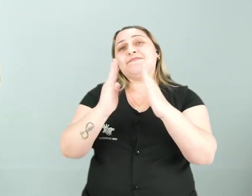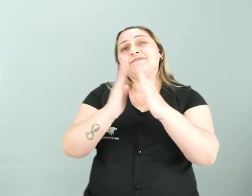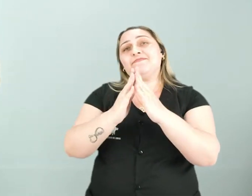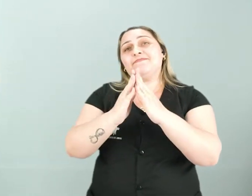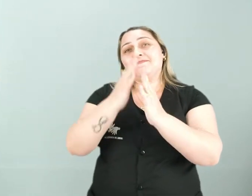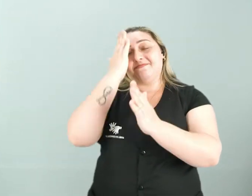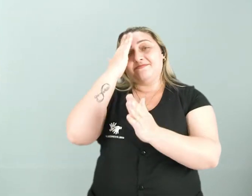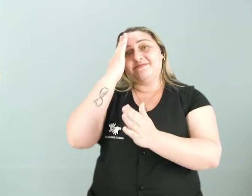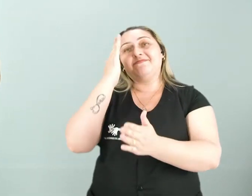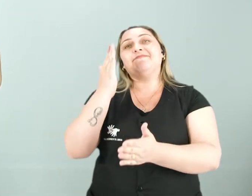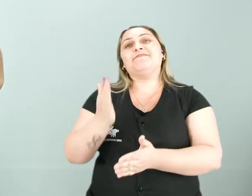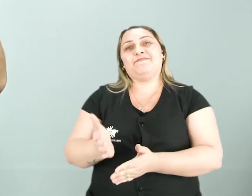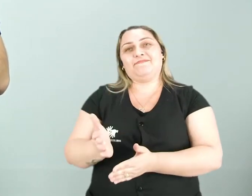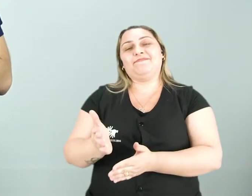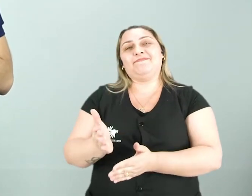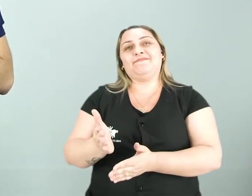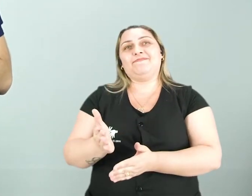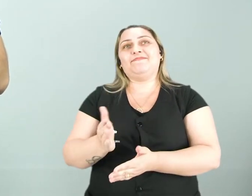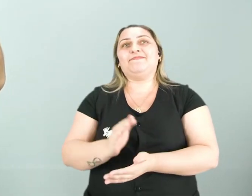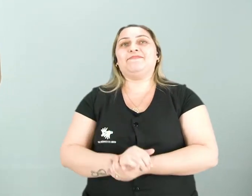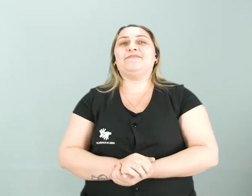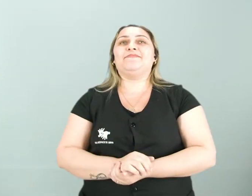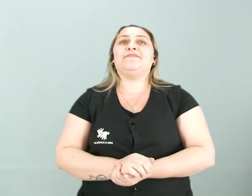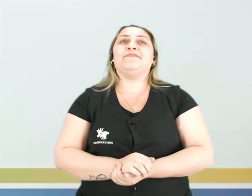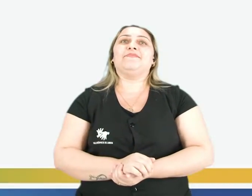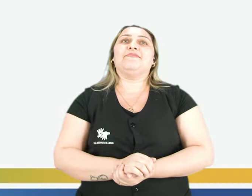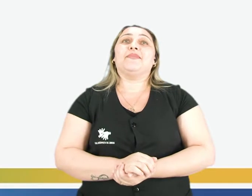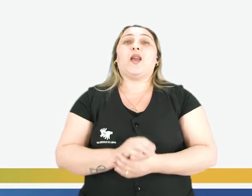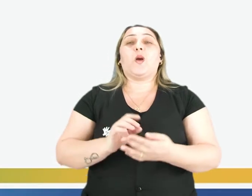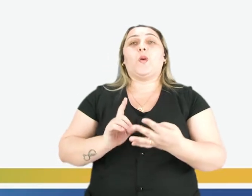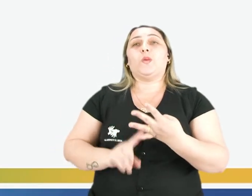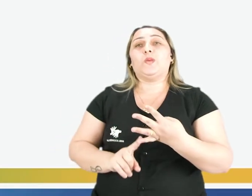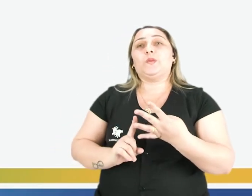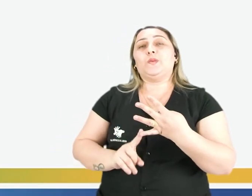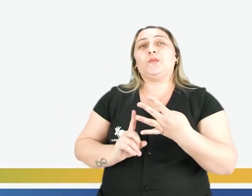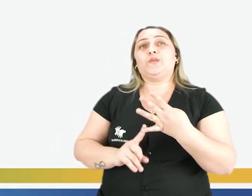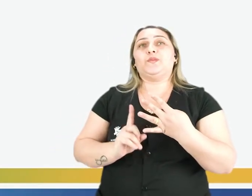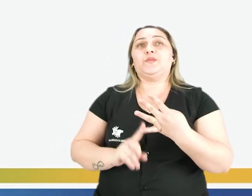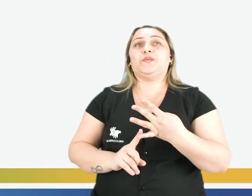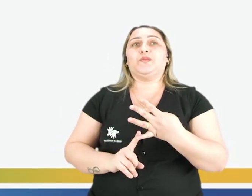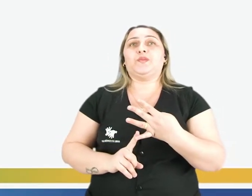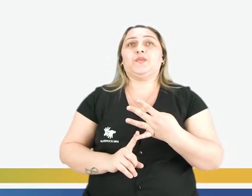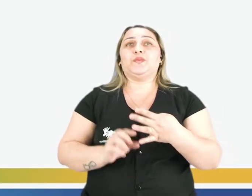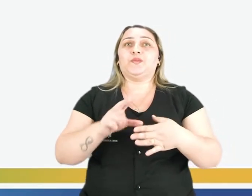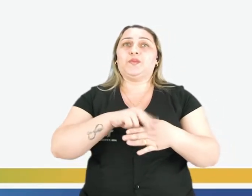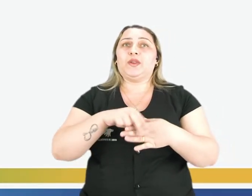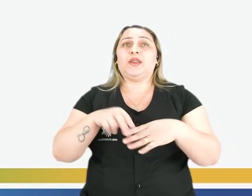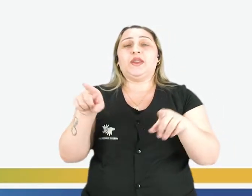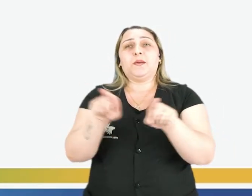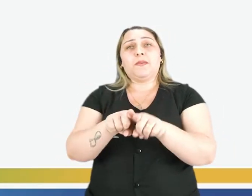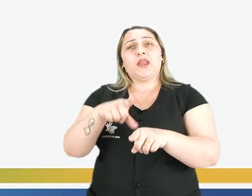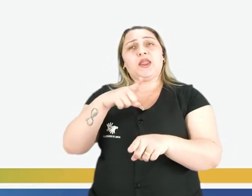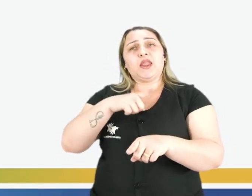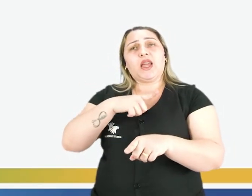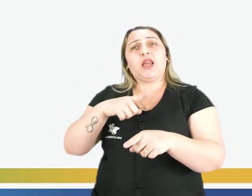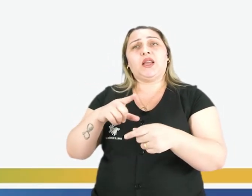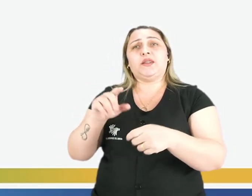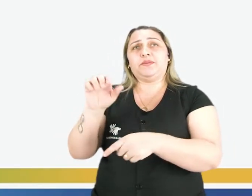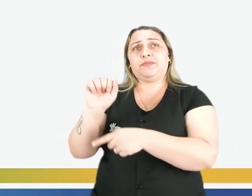tenho certeza disso. Tudo bem? Questão número 4. O cordel também possui o